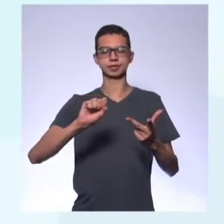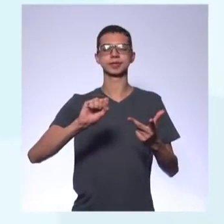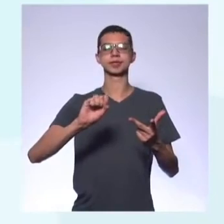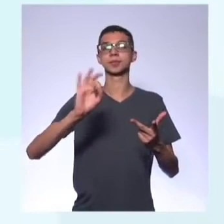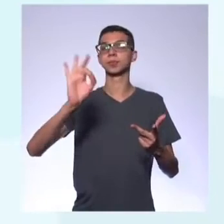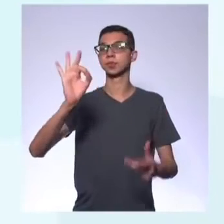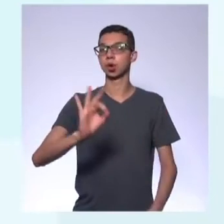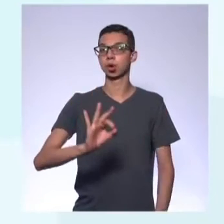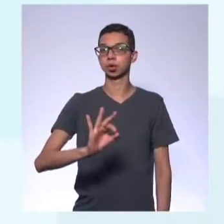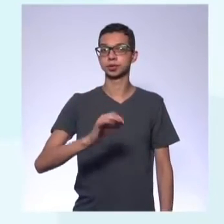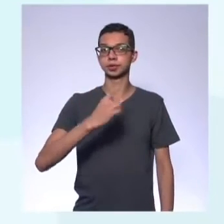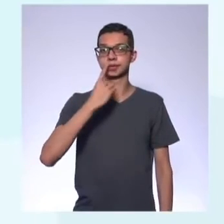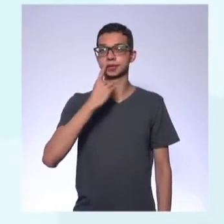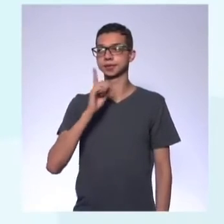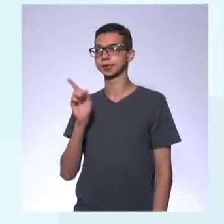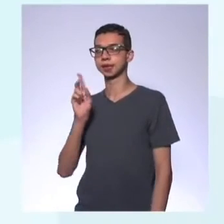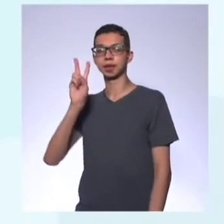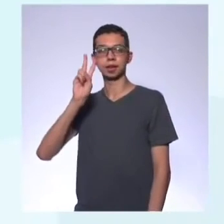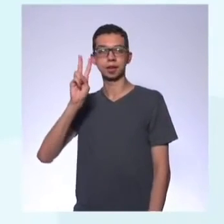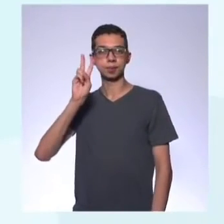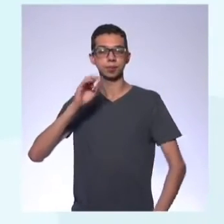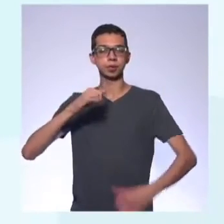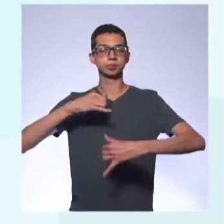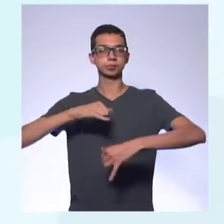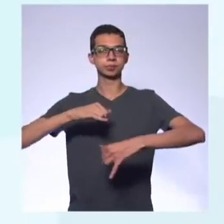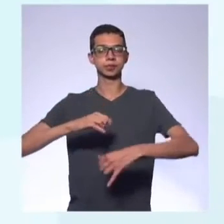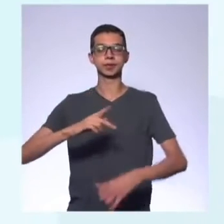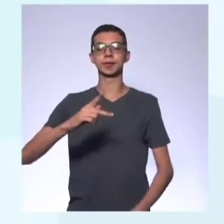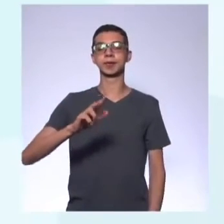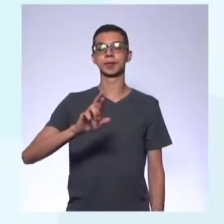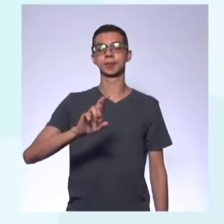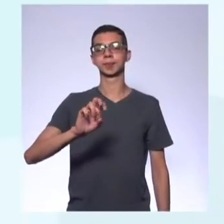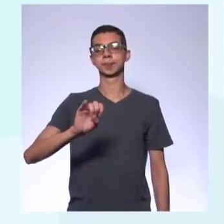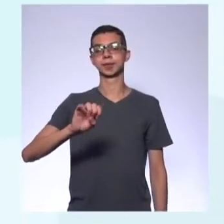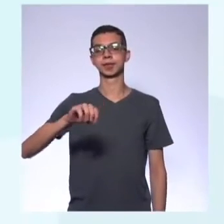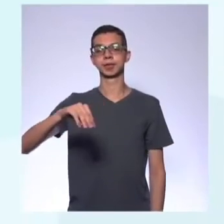Lembrando, no total de energia primária, é um gráfico de 2015.